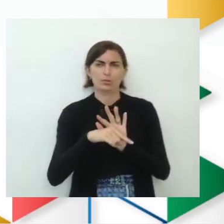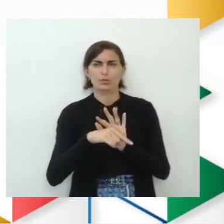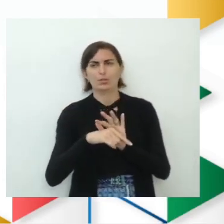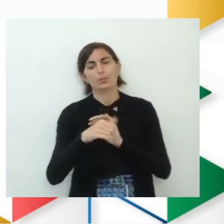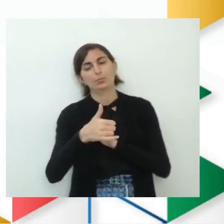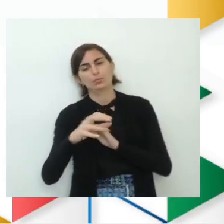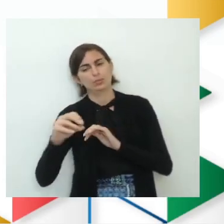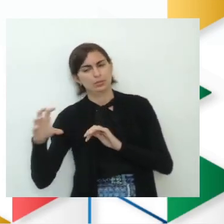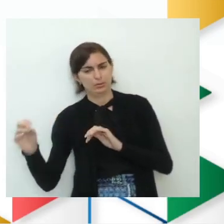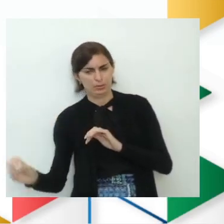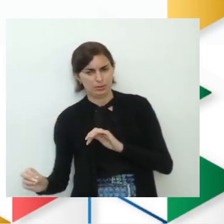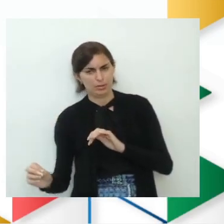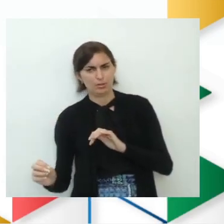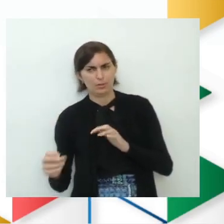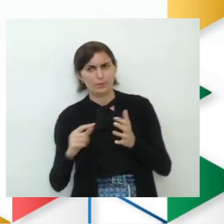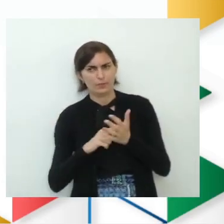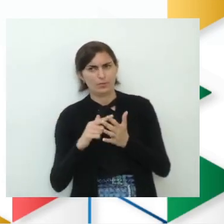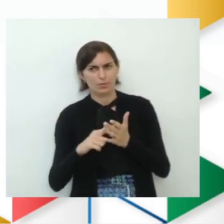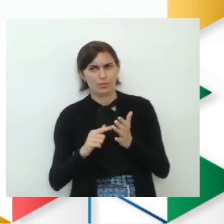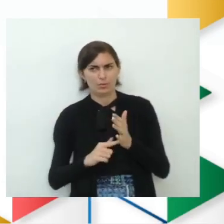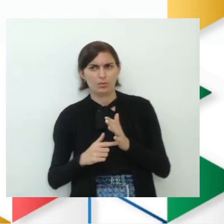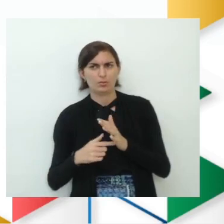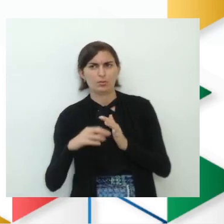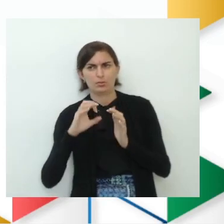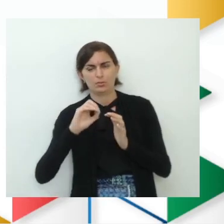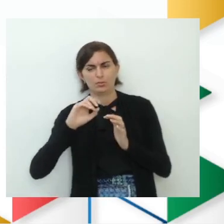por 100. Vamos dividir na nossa calculadora